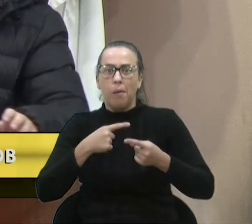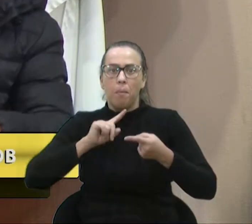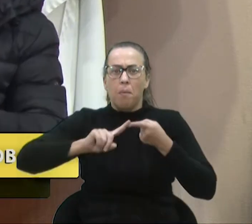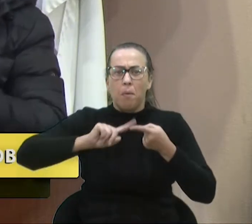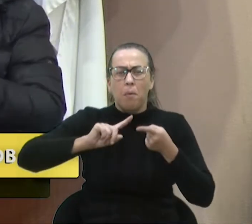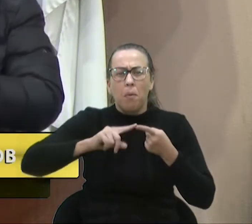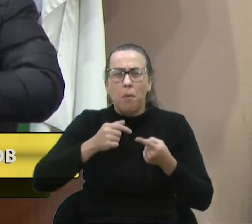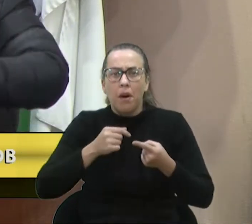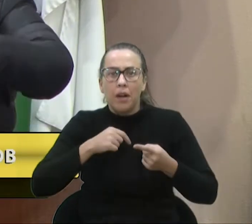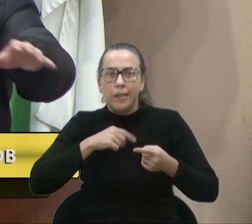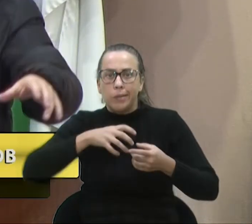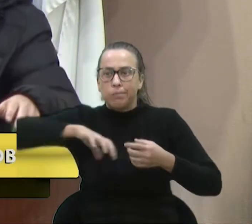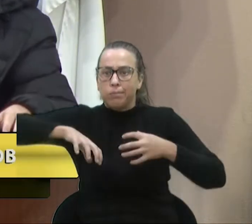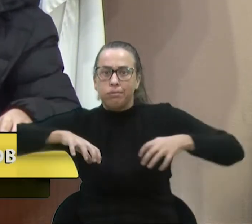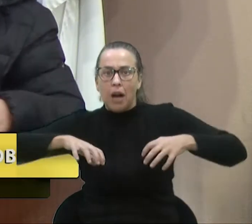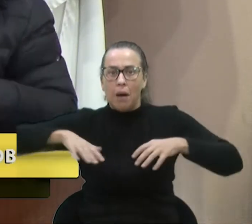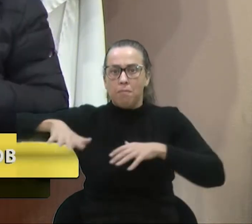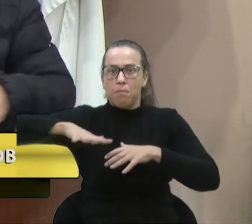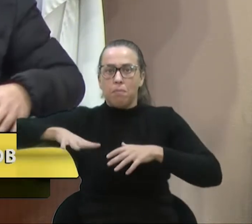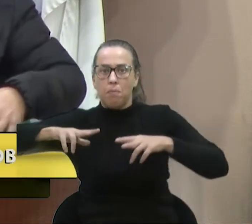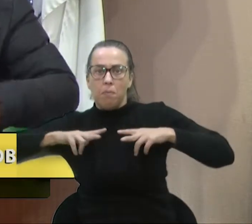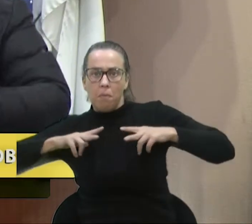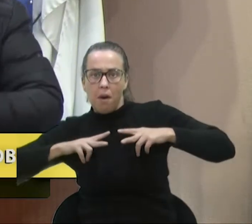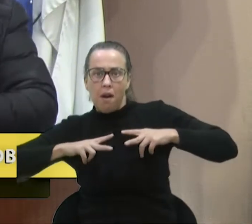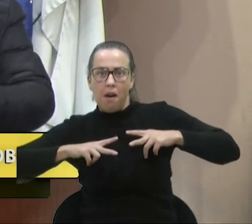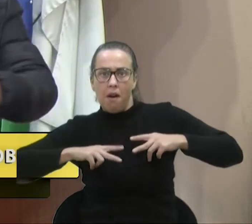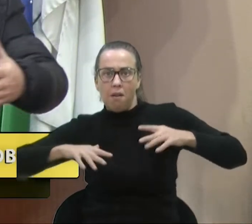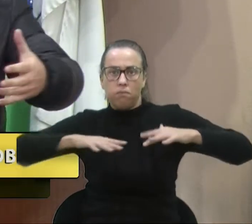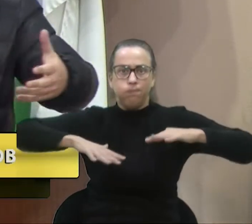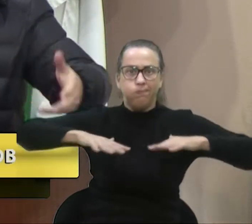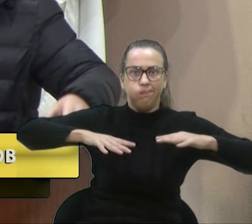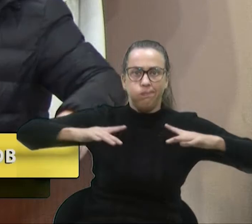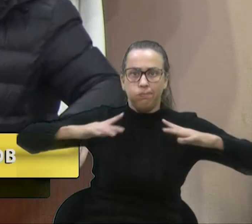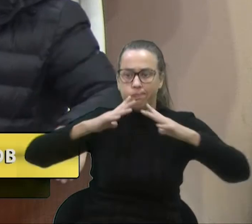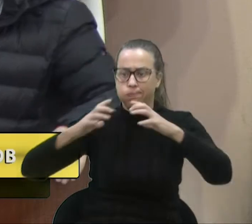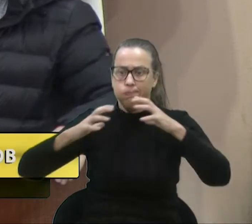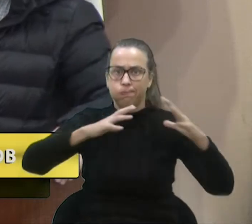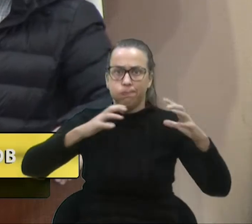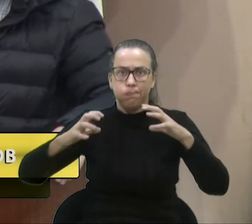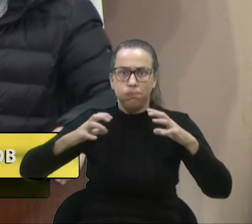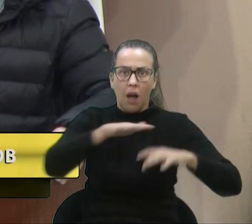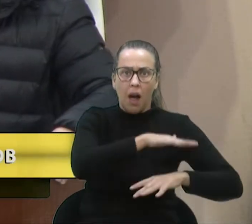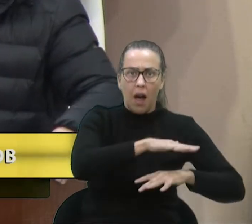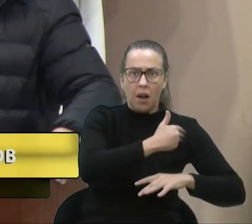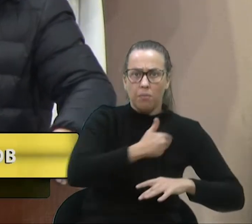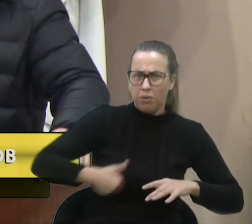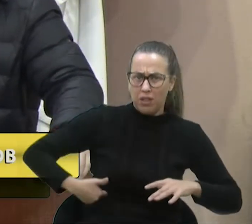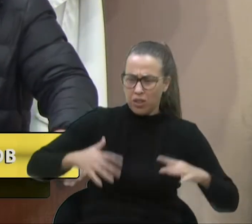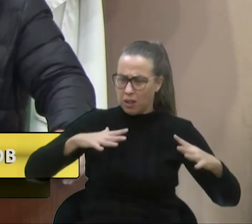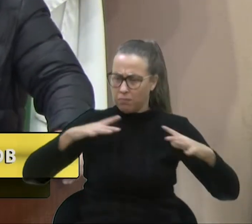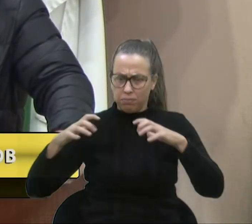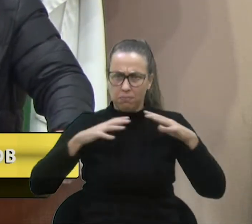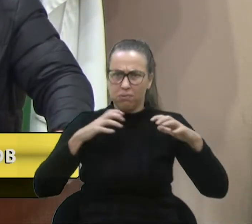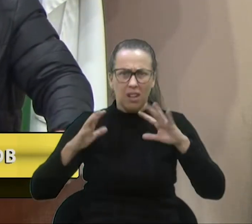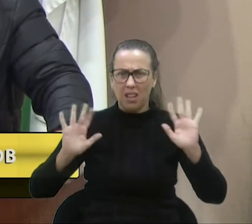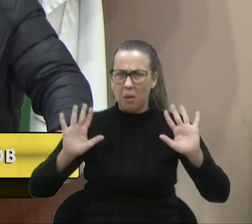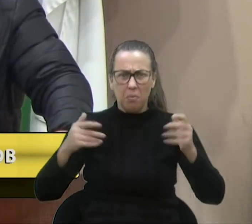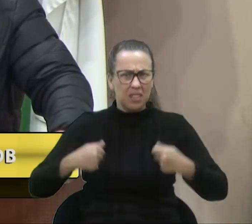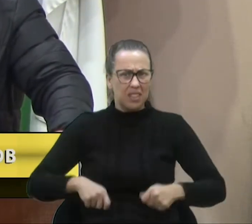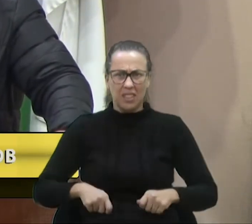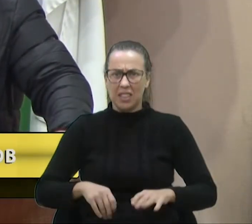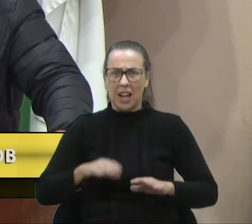CONPAC, Poder Executivo, setor privado, setor público. Fica toda uma dificuldade, até porque a legislação ela é